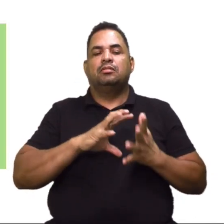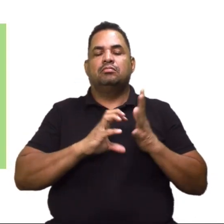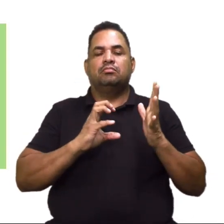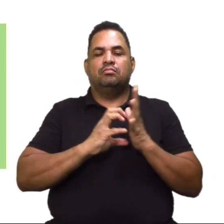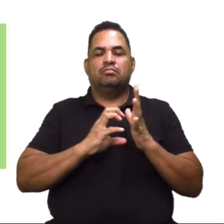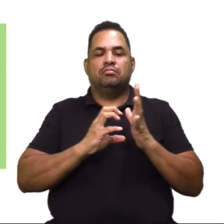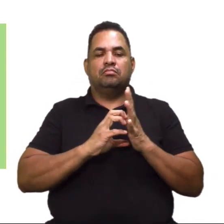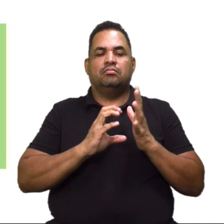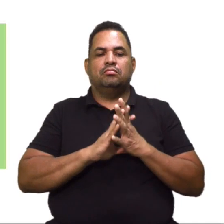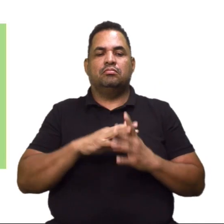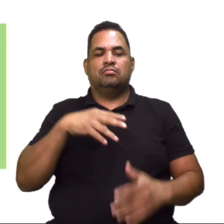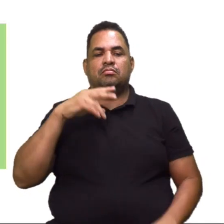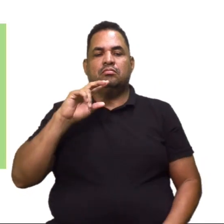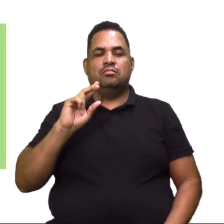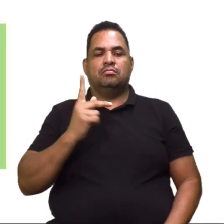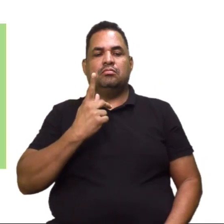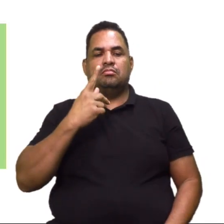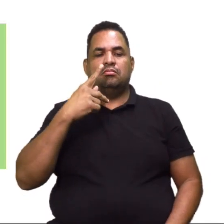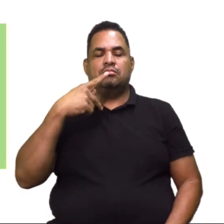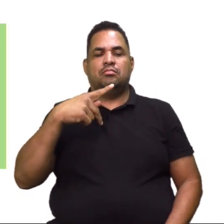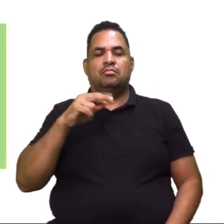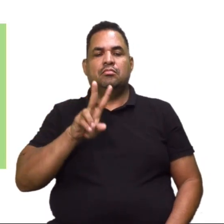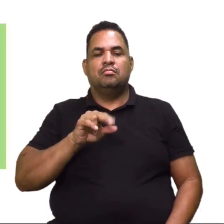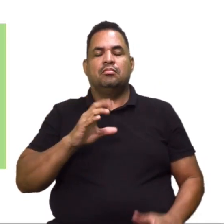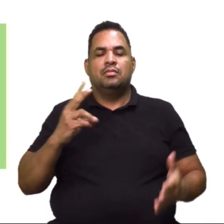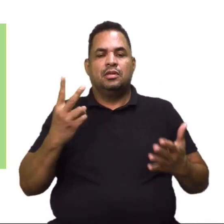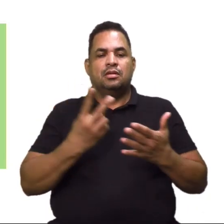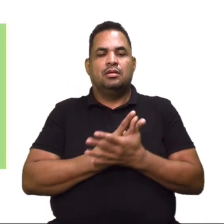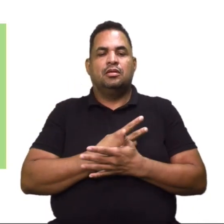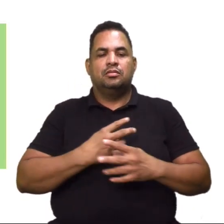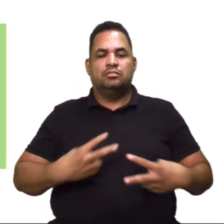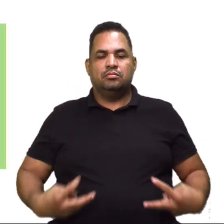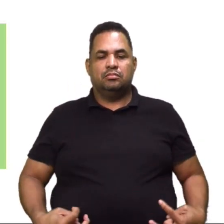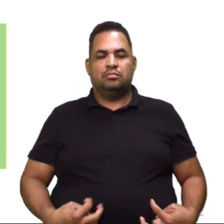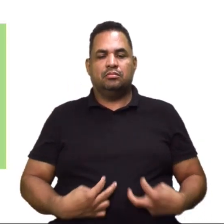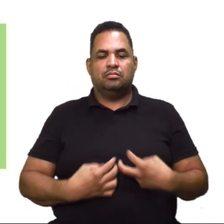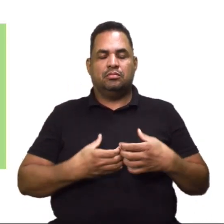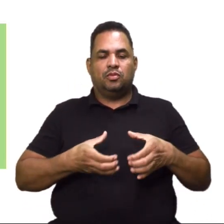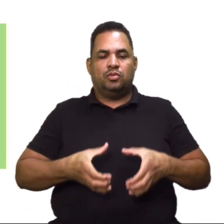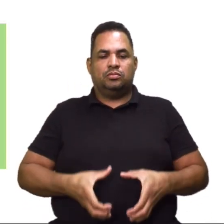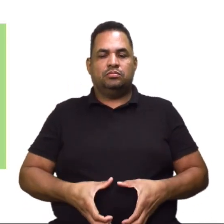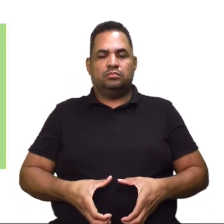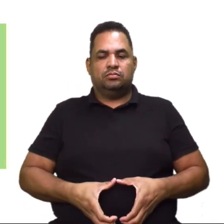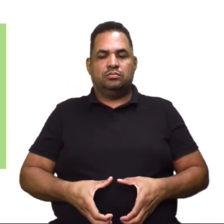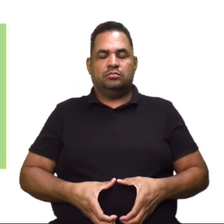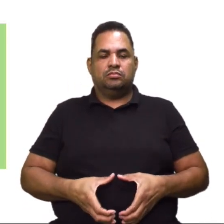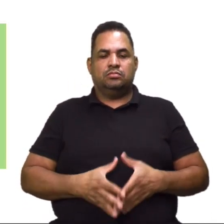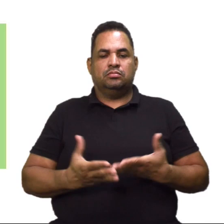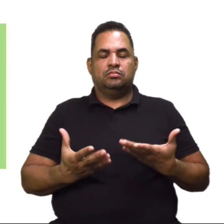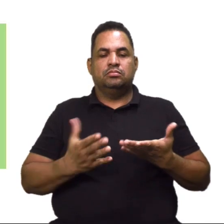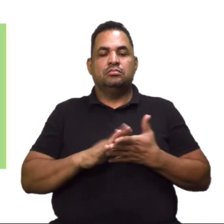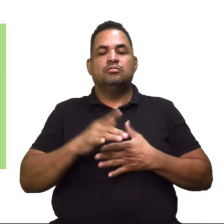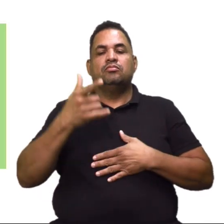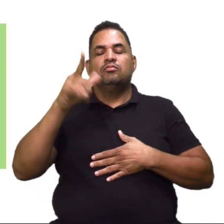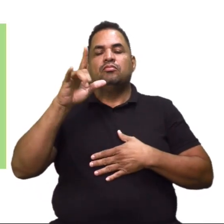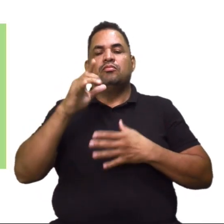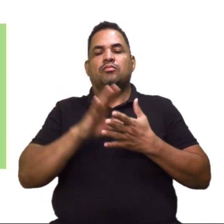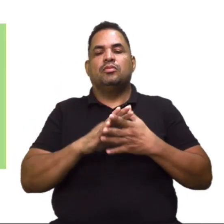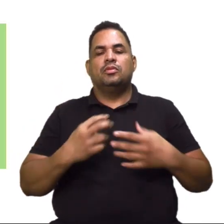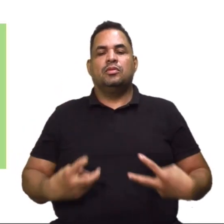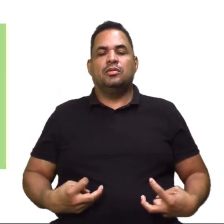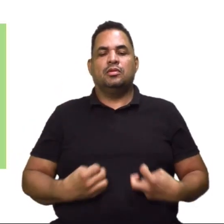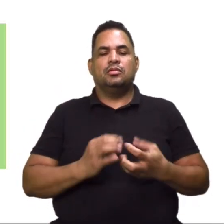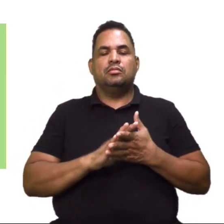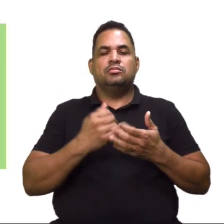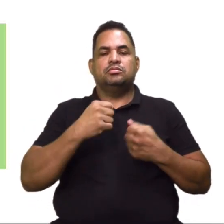o HPV, que vai provocar o câncer no colo do útero, né? Assim como também outros cânceres também pode dar na